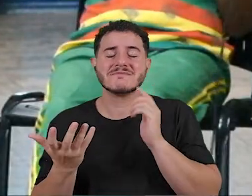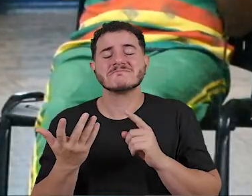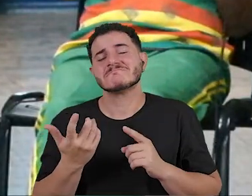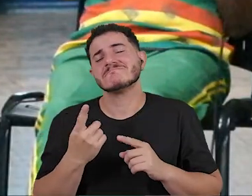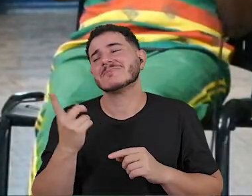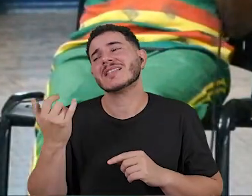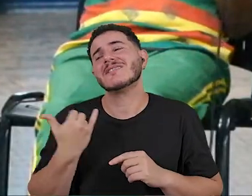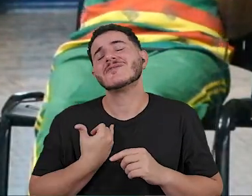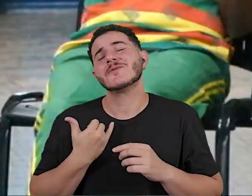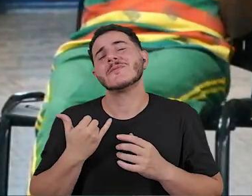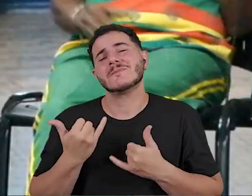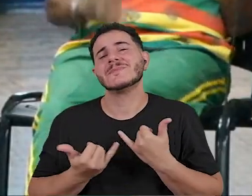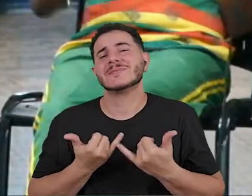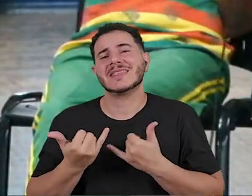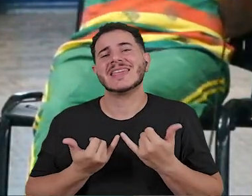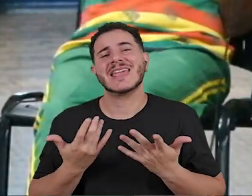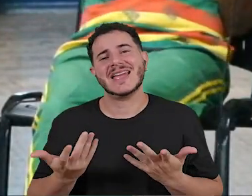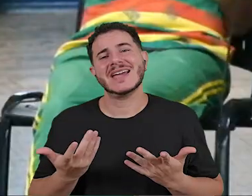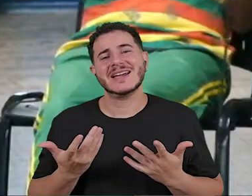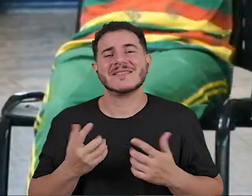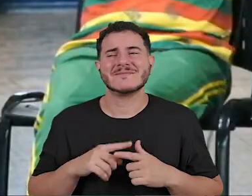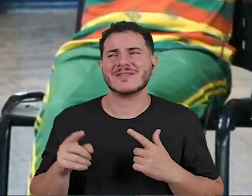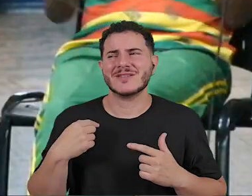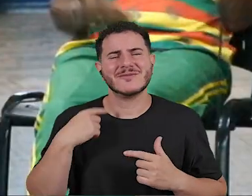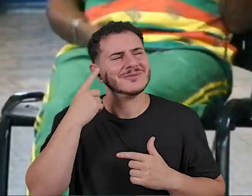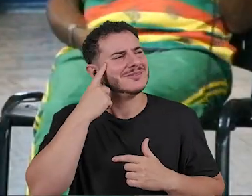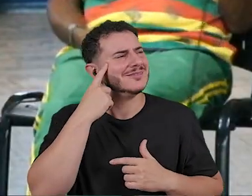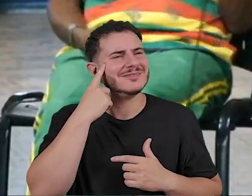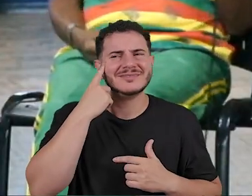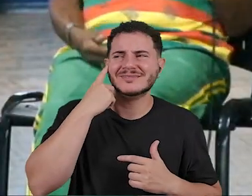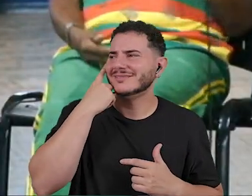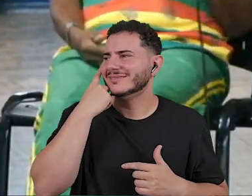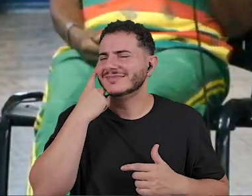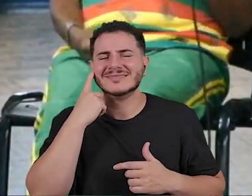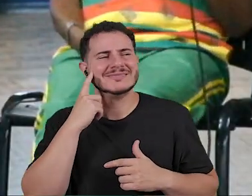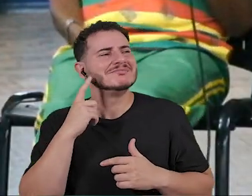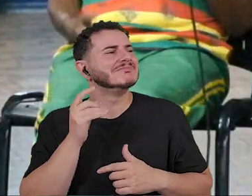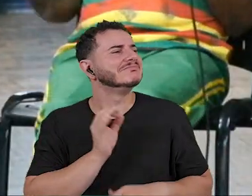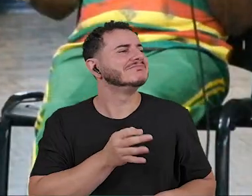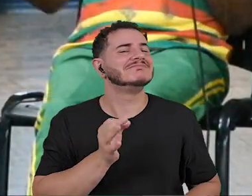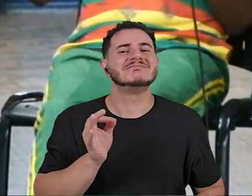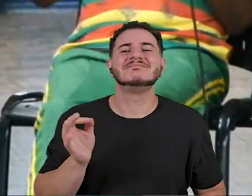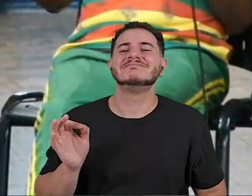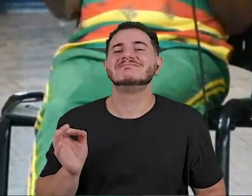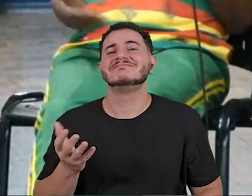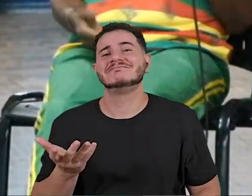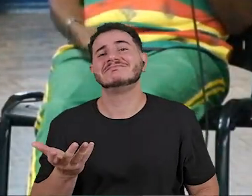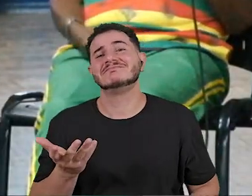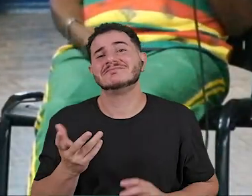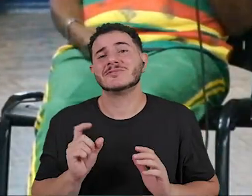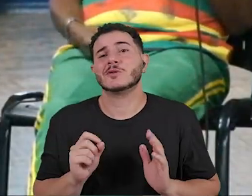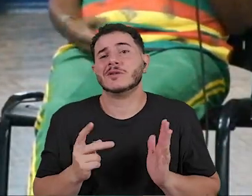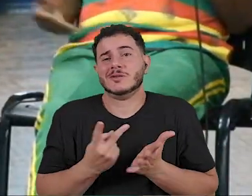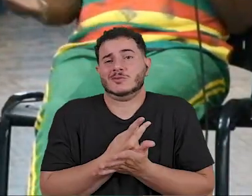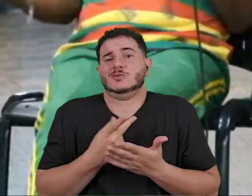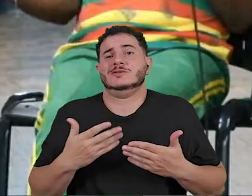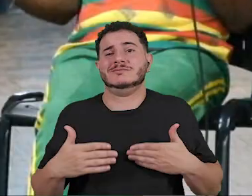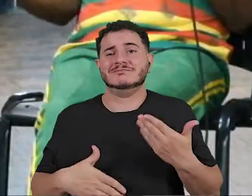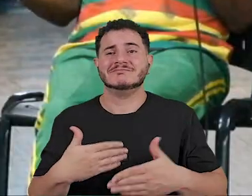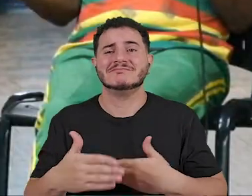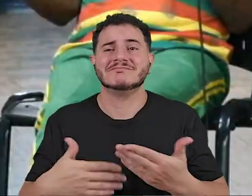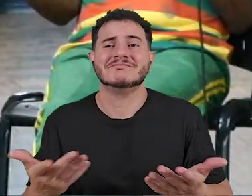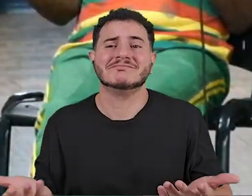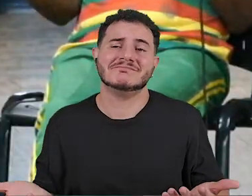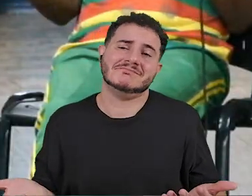pensei assim, o que aconteceu? E está aí, entendeu? E a nação